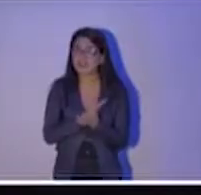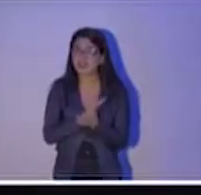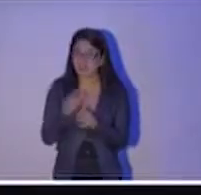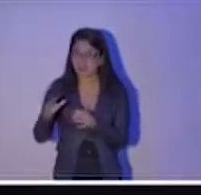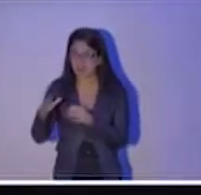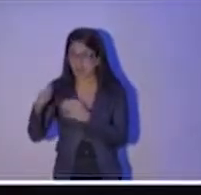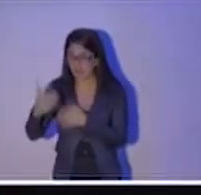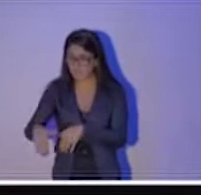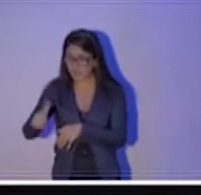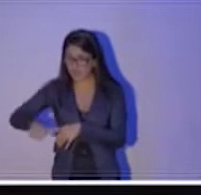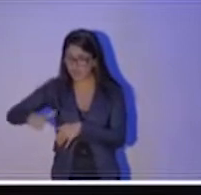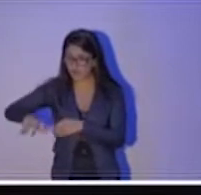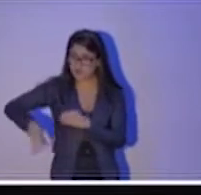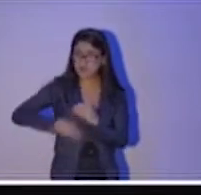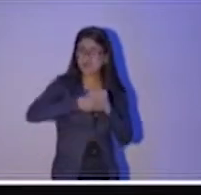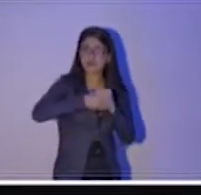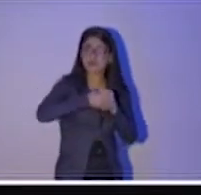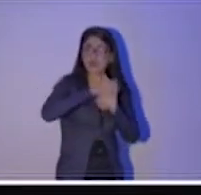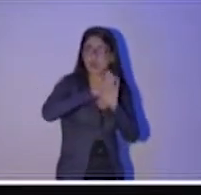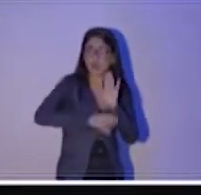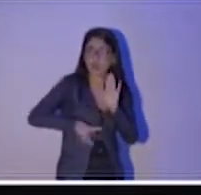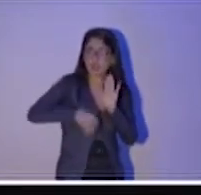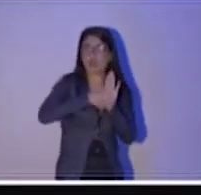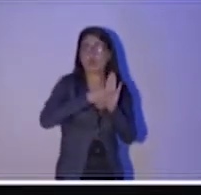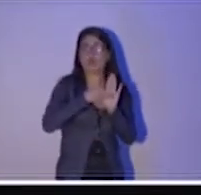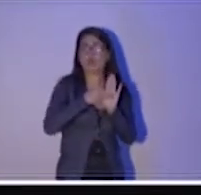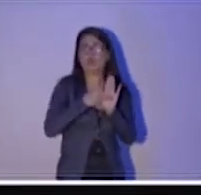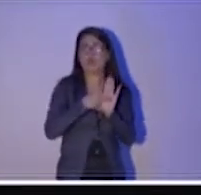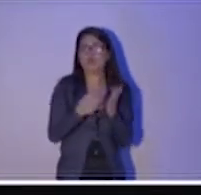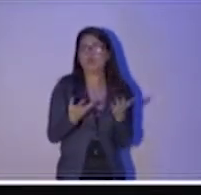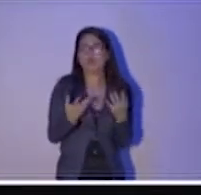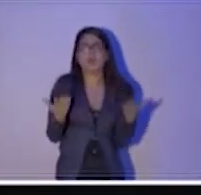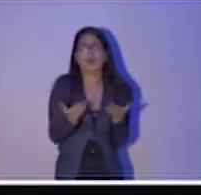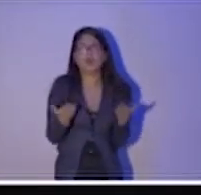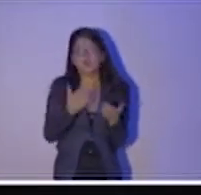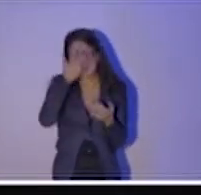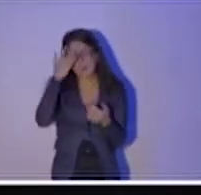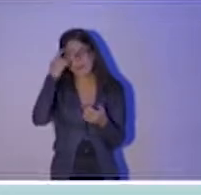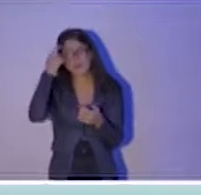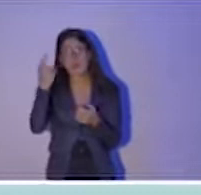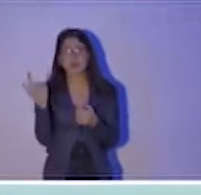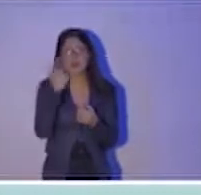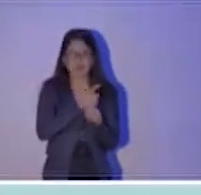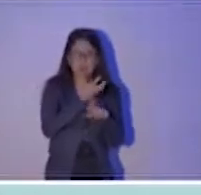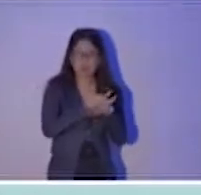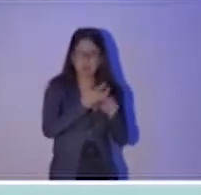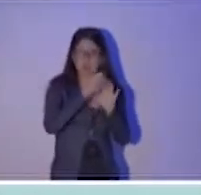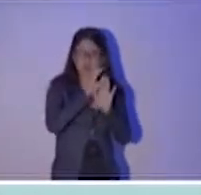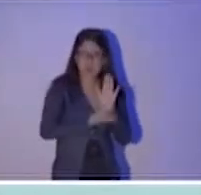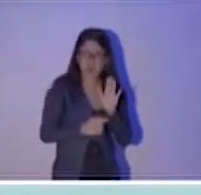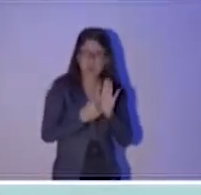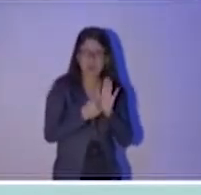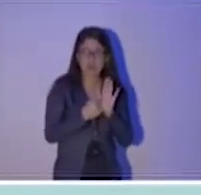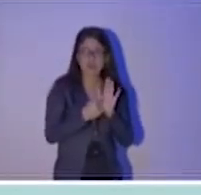Muitas pessoas acham que o nosso maior concorrente hoje para a implementação dos currículos é a não